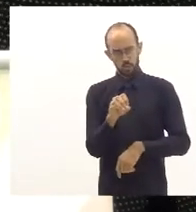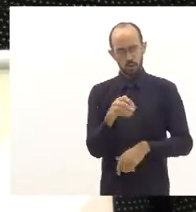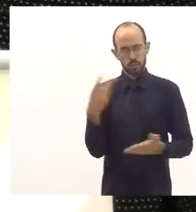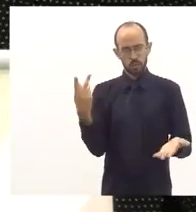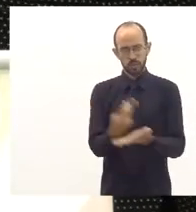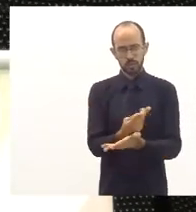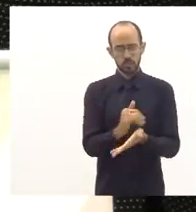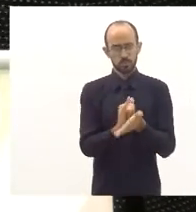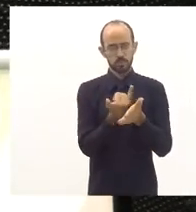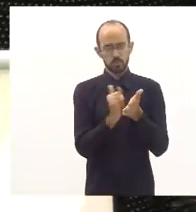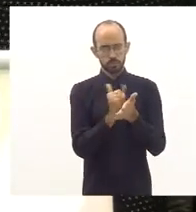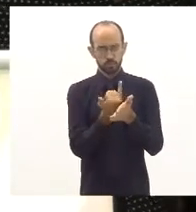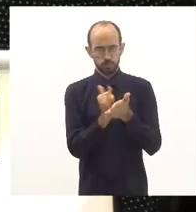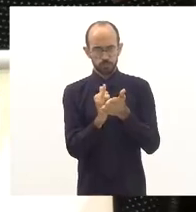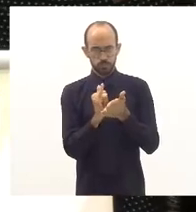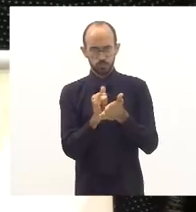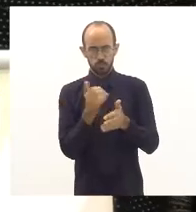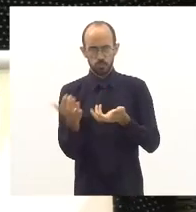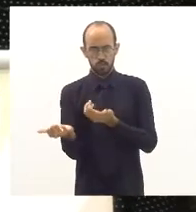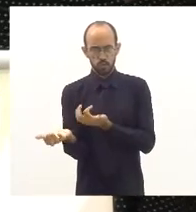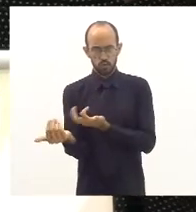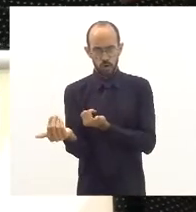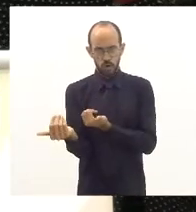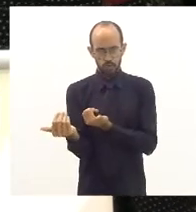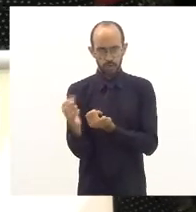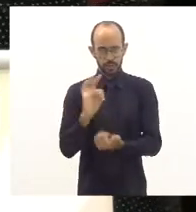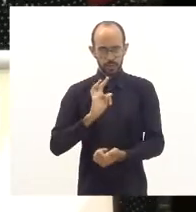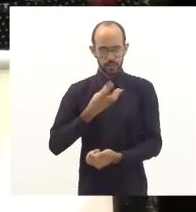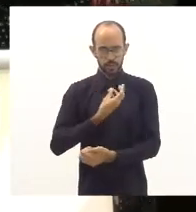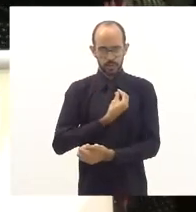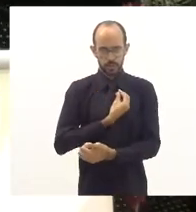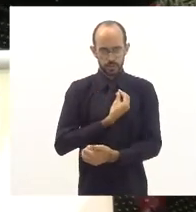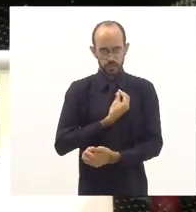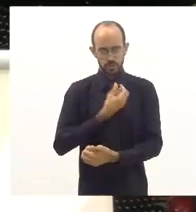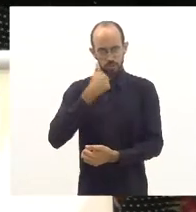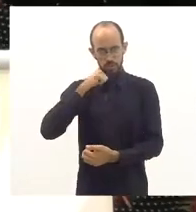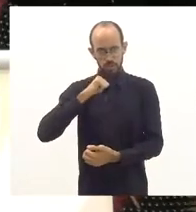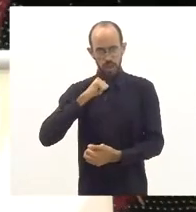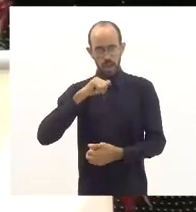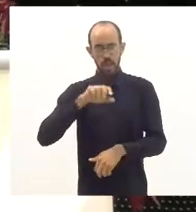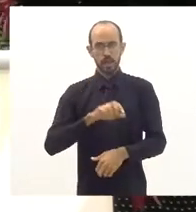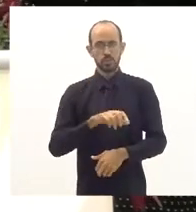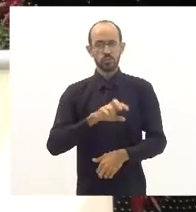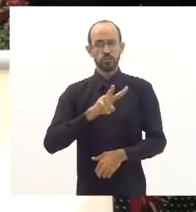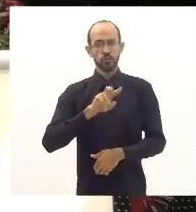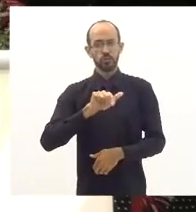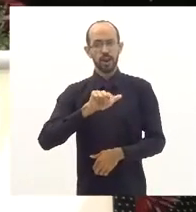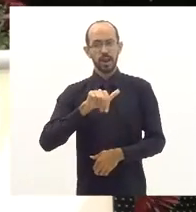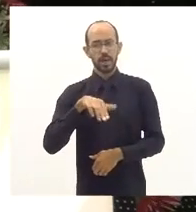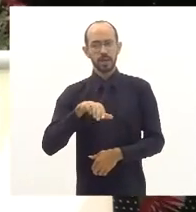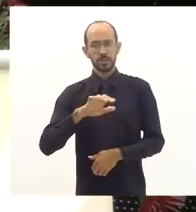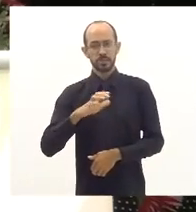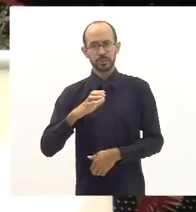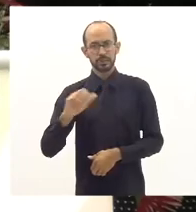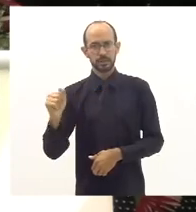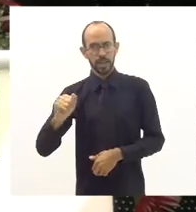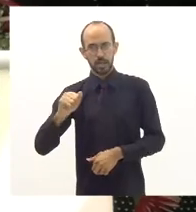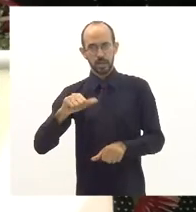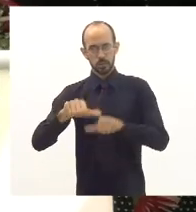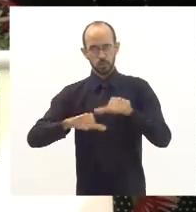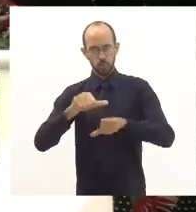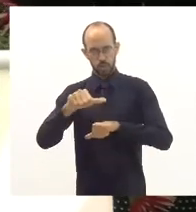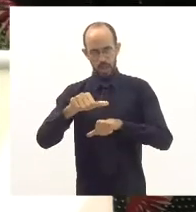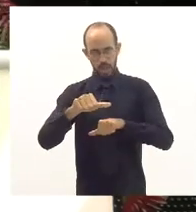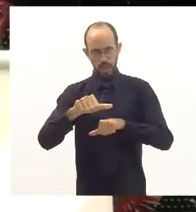de inscrição de uma jovem trans do município de Valença, querendo se requalificar, mudar o